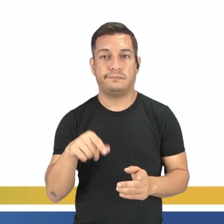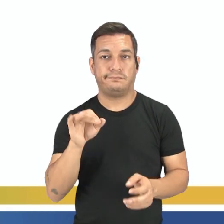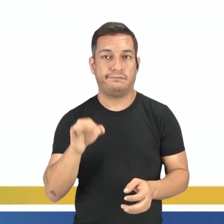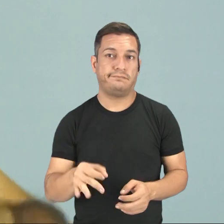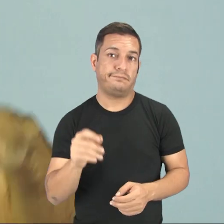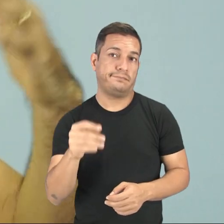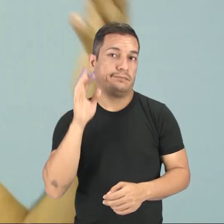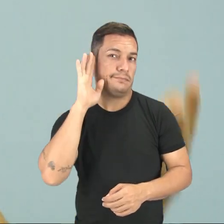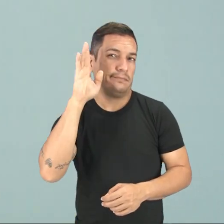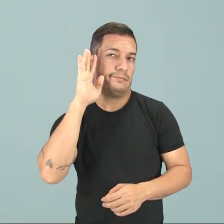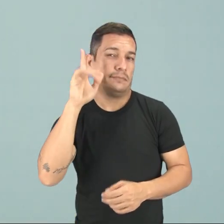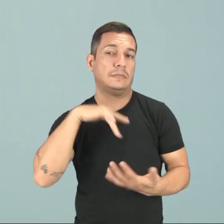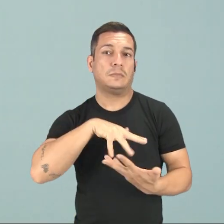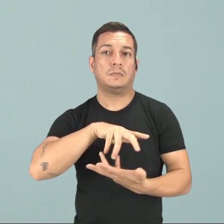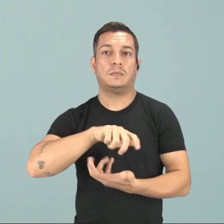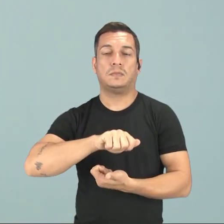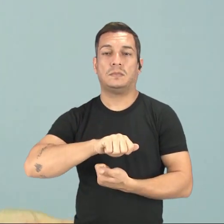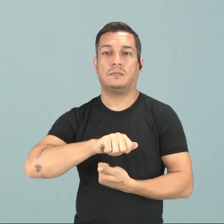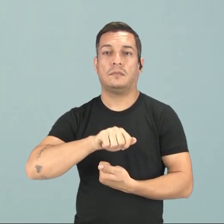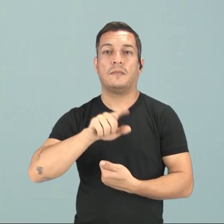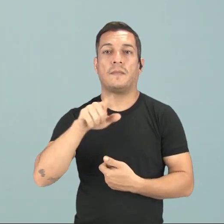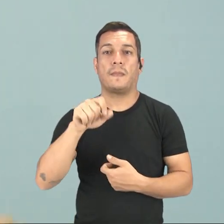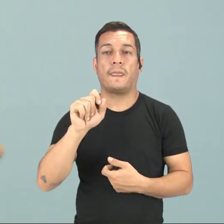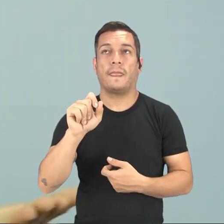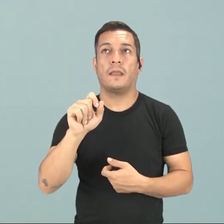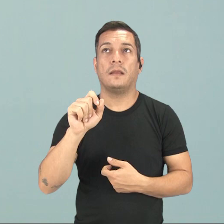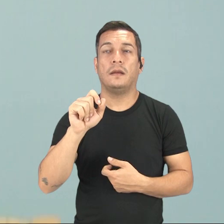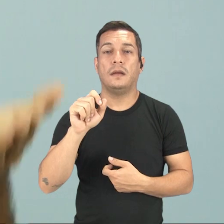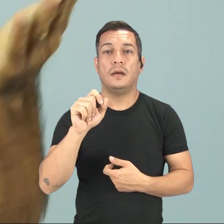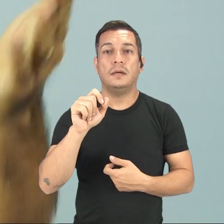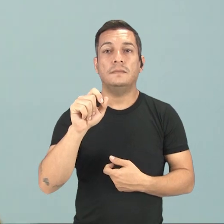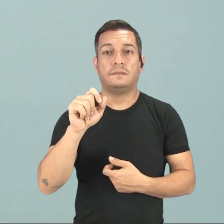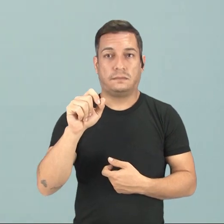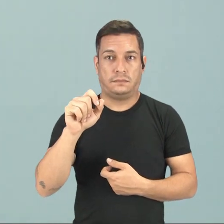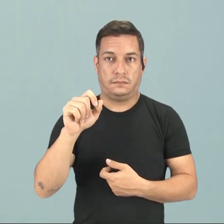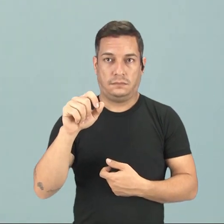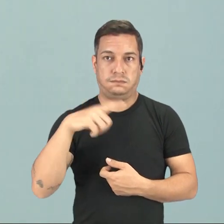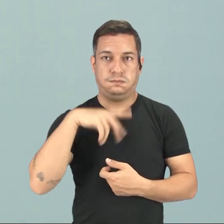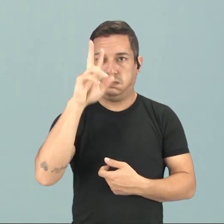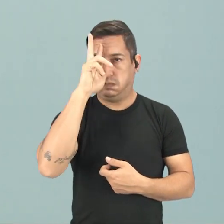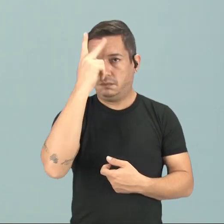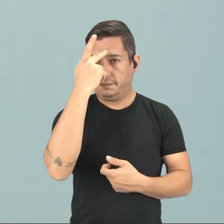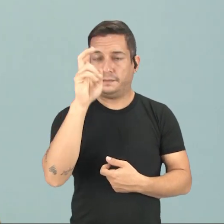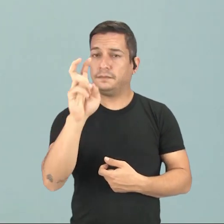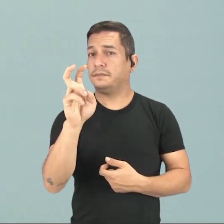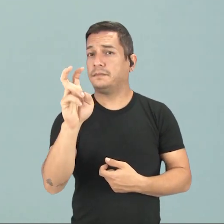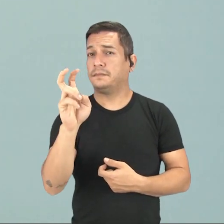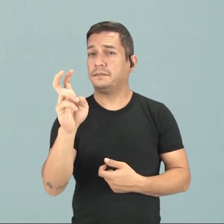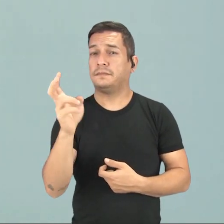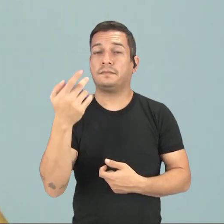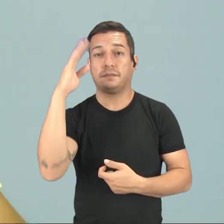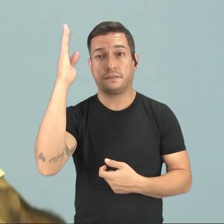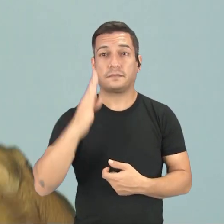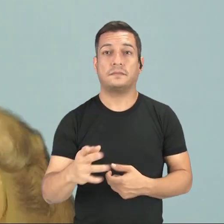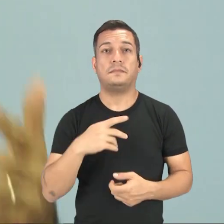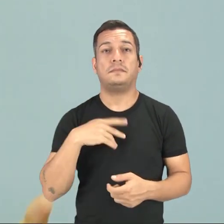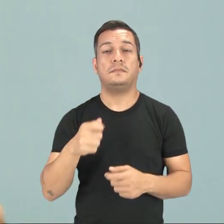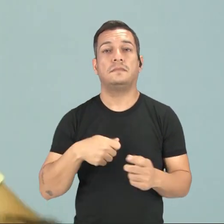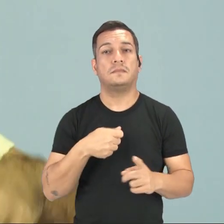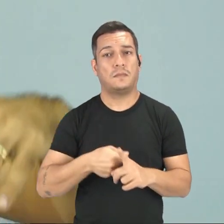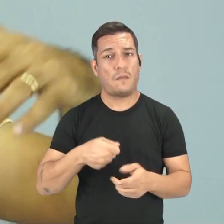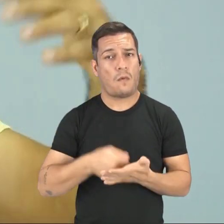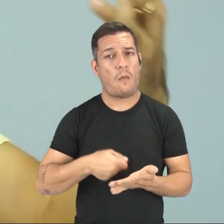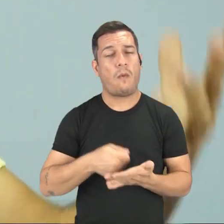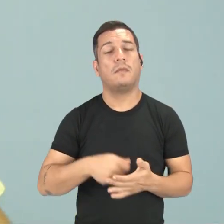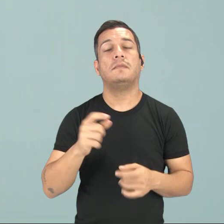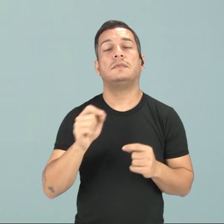adequado imaginar que o mundo inteiro, seus rumos são decididos por apenas 5. Então o Brasil defende que não só